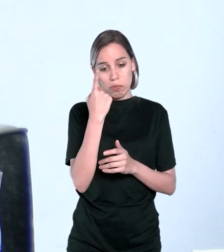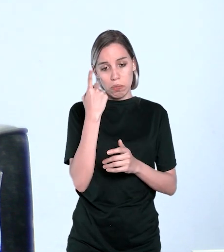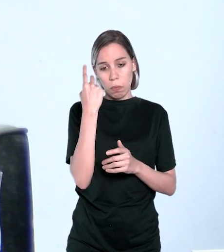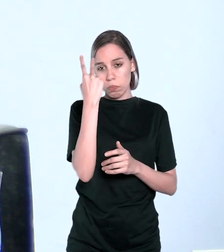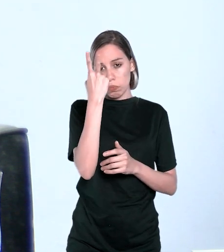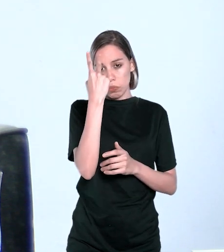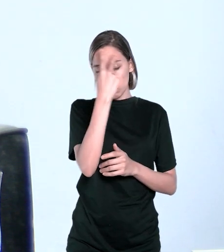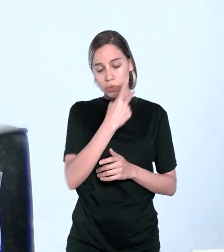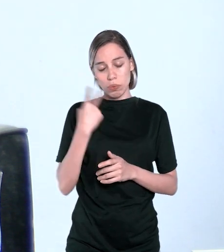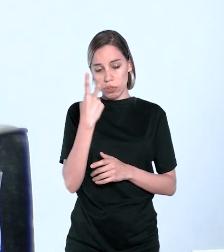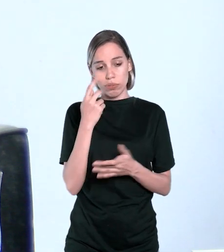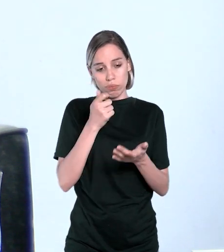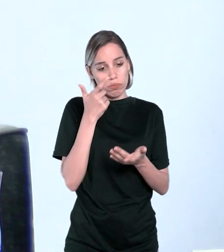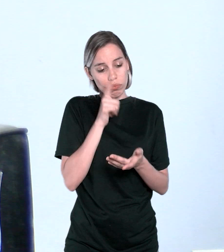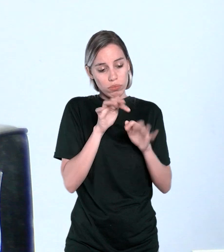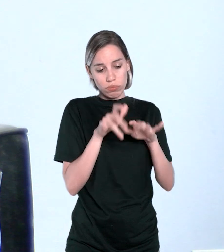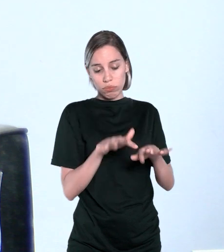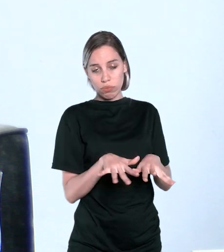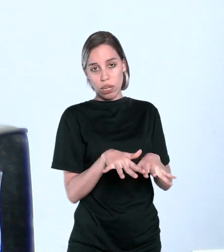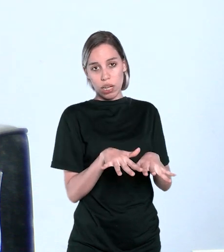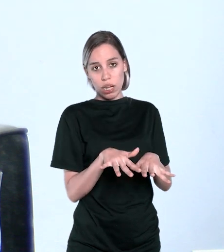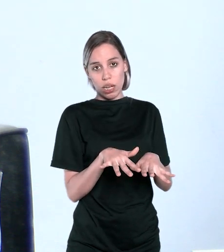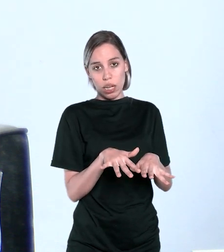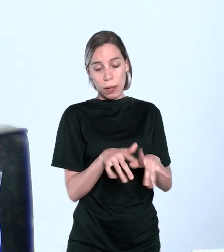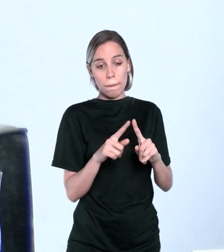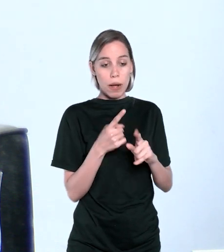você tem que ter aquele momento para continuar. Então,